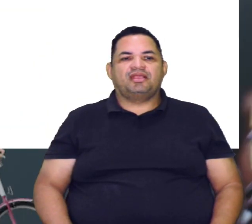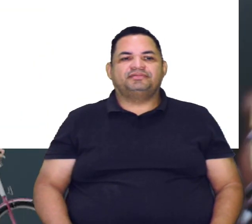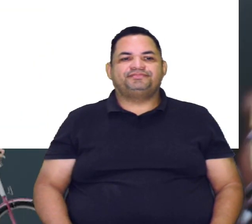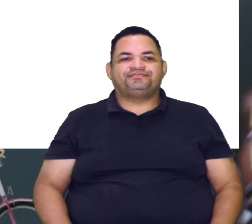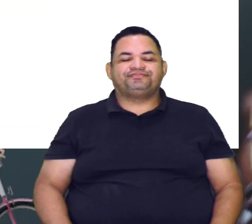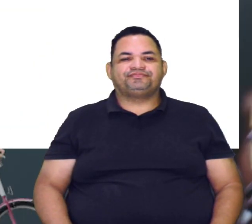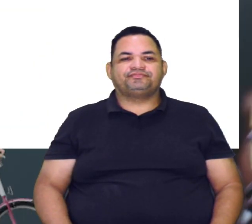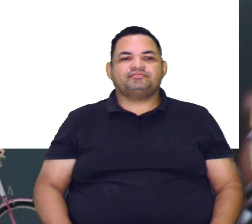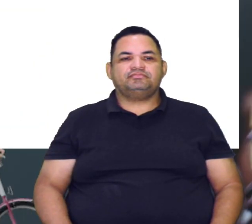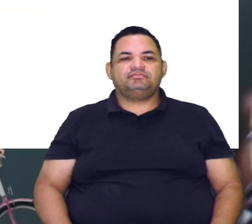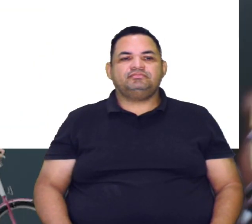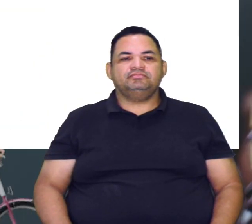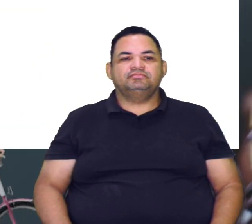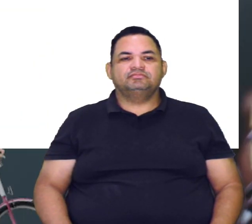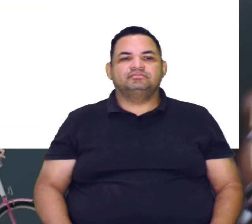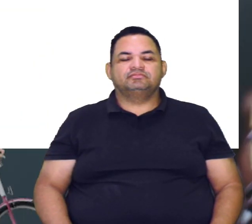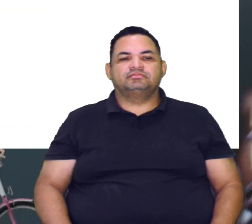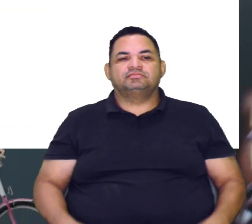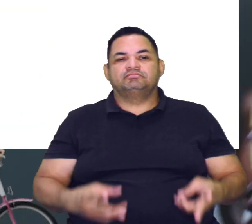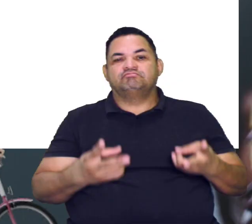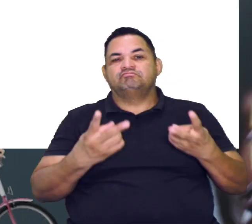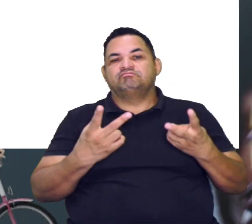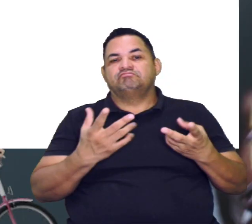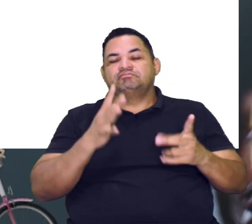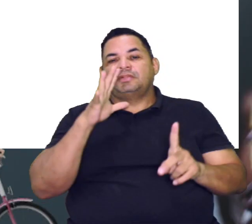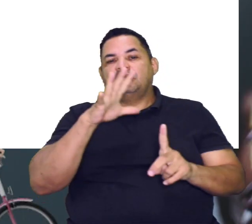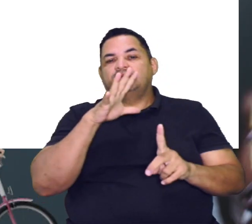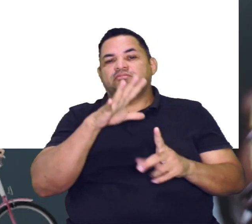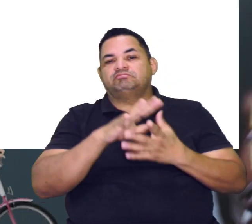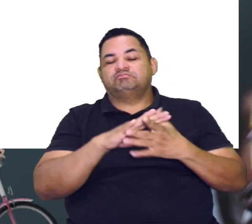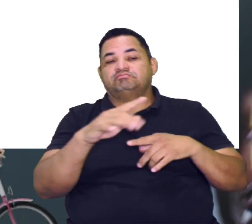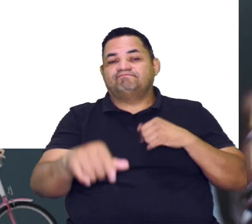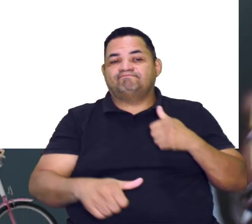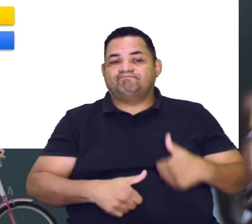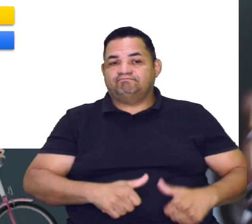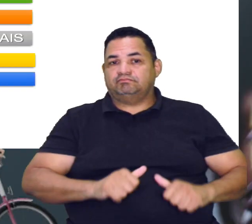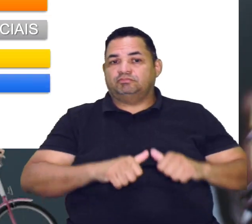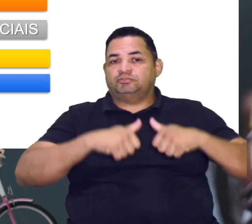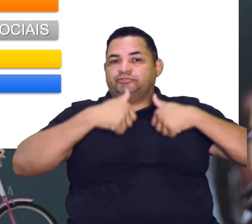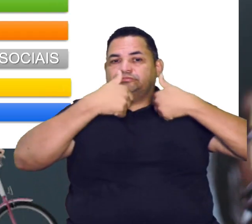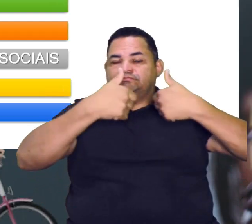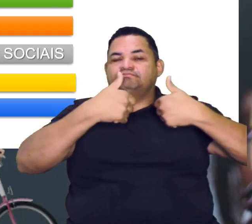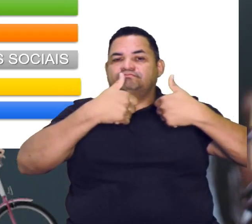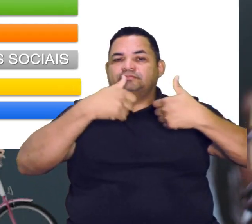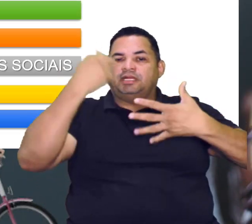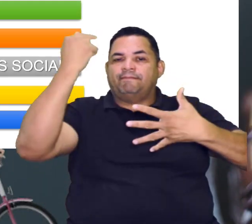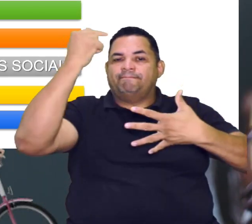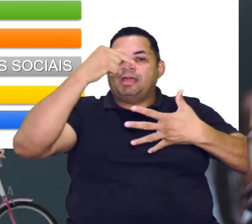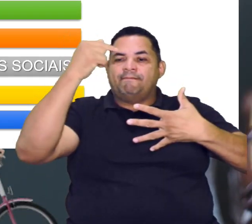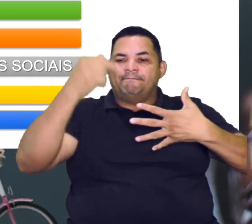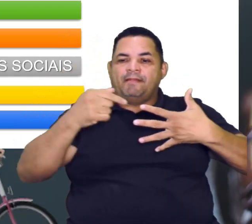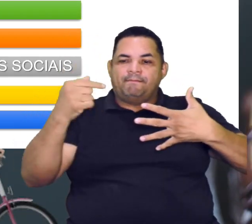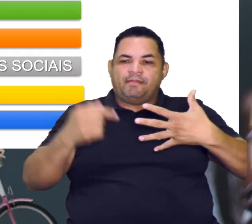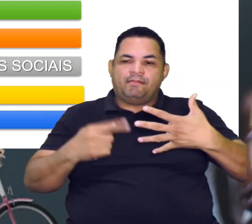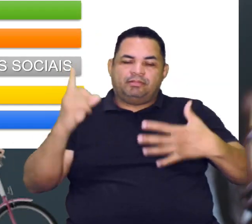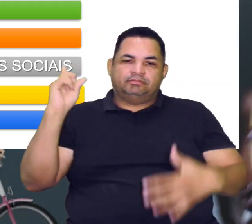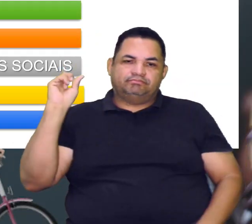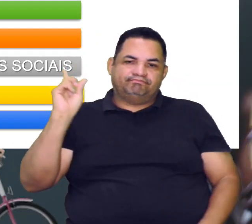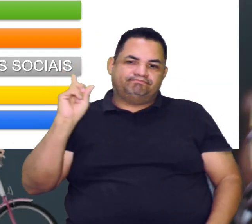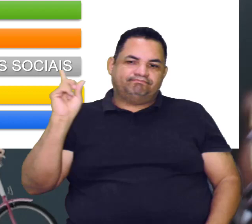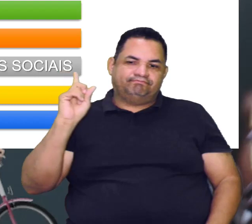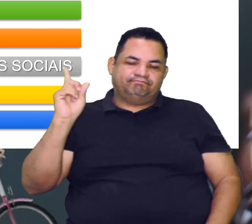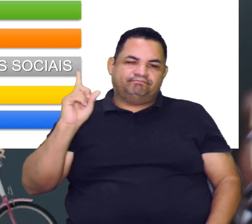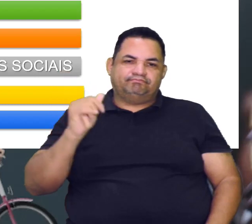Dentro desses impactos, a gente percebe impactos positivos, como eu mencionei, e aí eu posso listar alguns para vocês. Como,